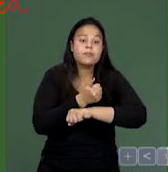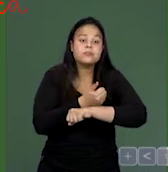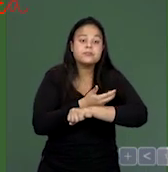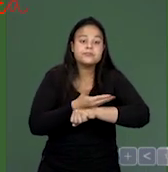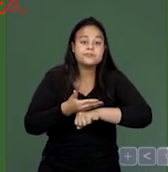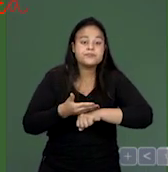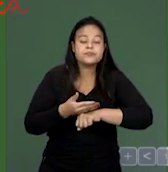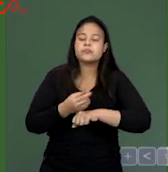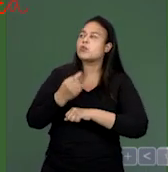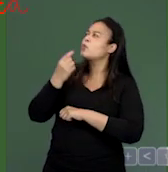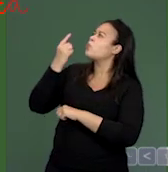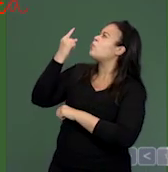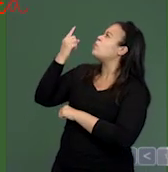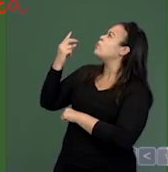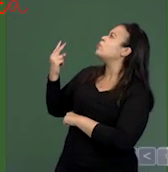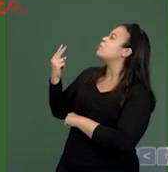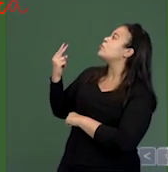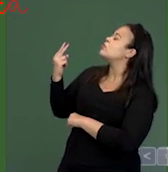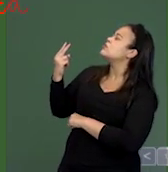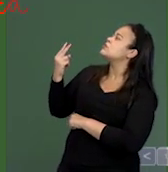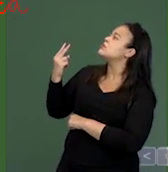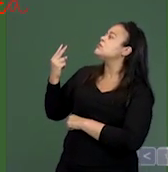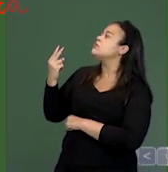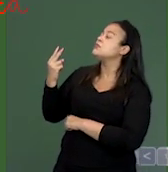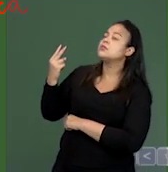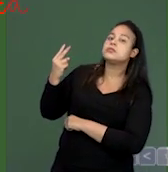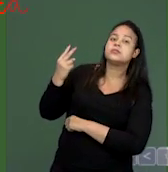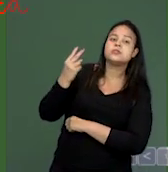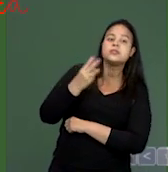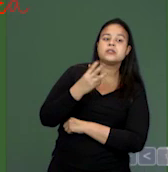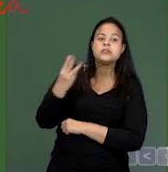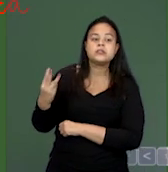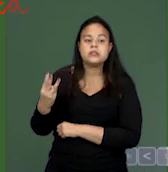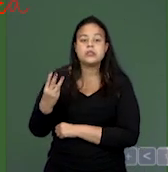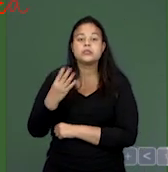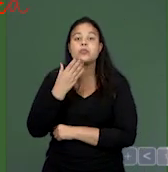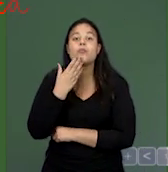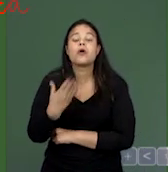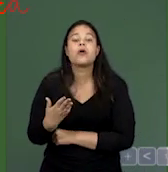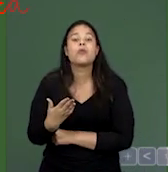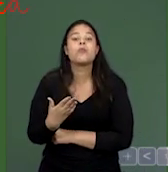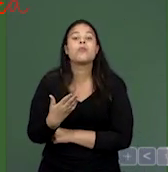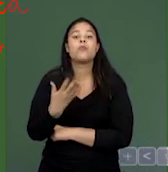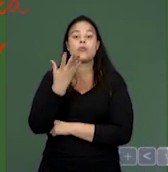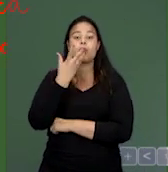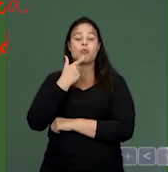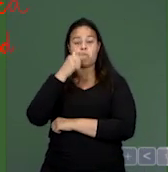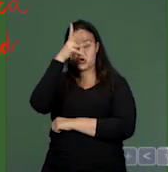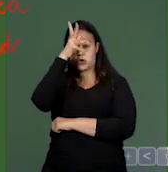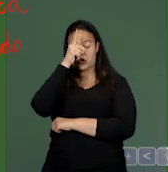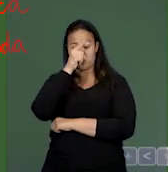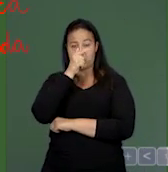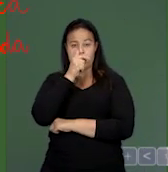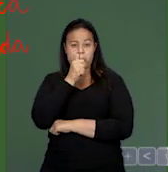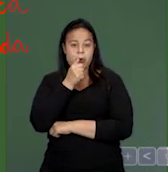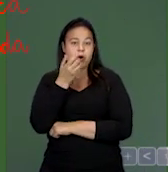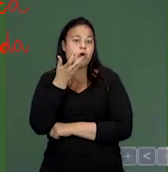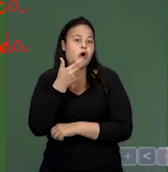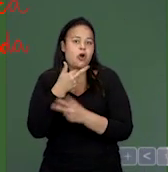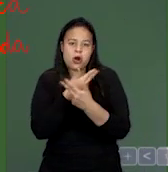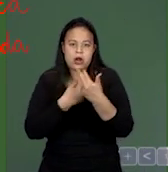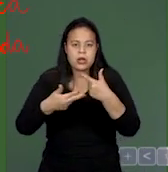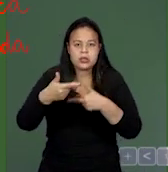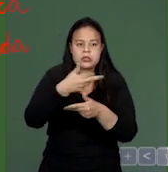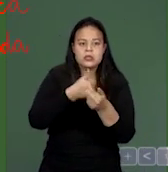E 1, 2, 3 para 3, pelagem colorida. E Vinícius, e aquele 1 que você falou? A 1